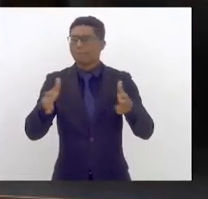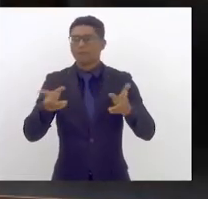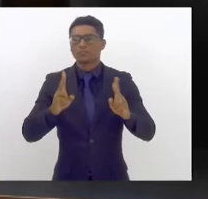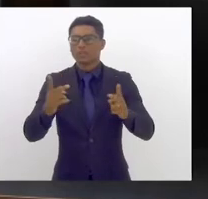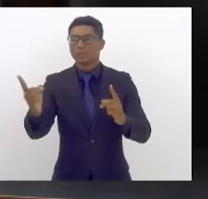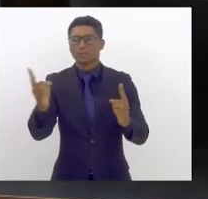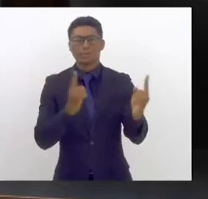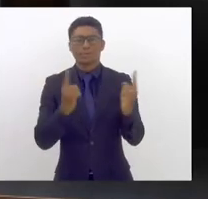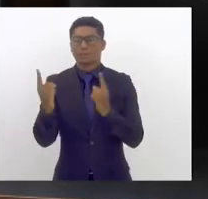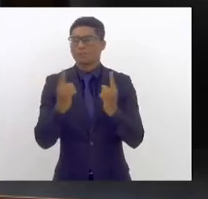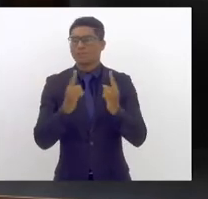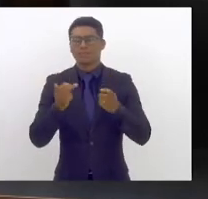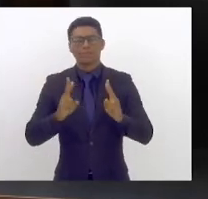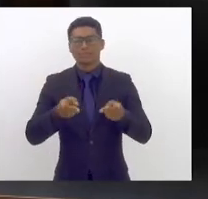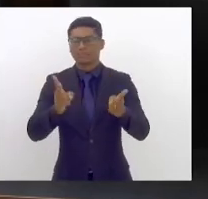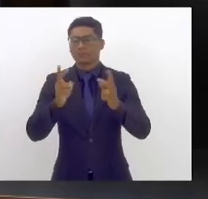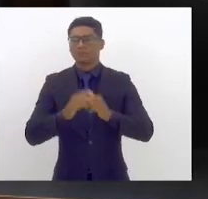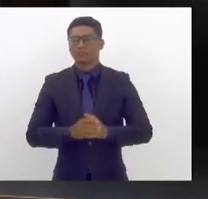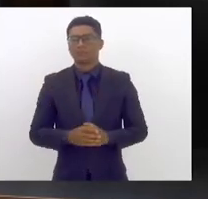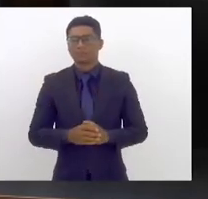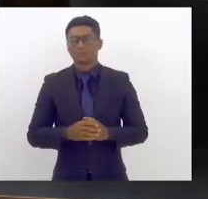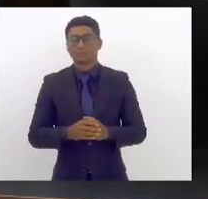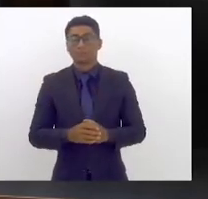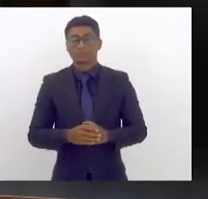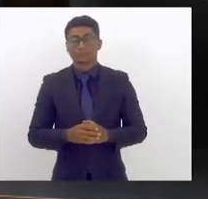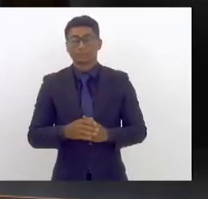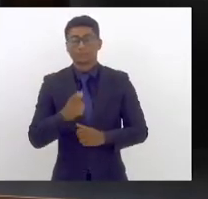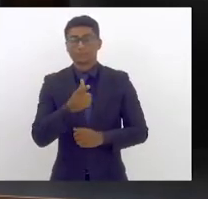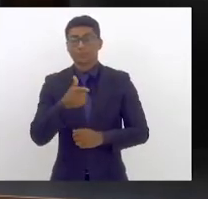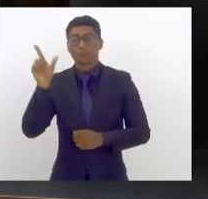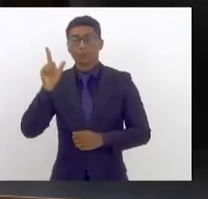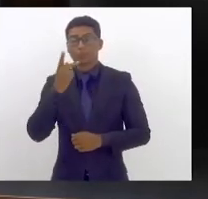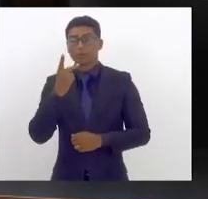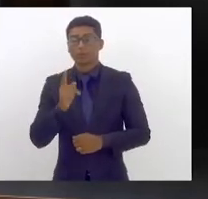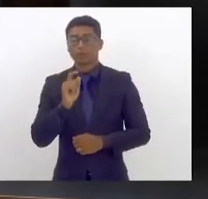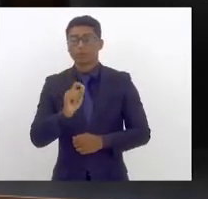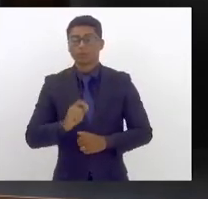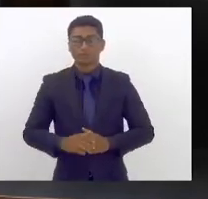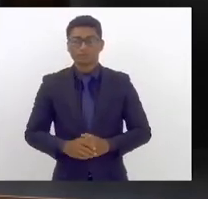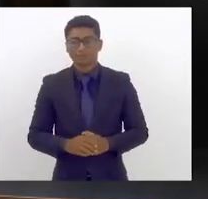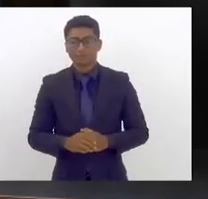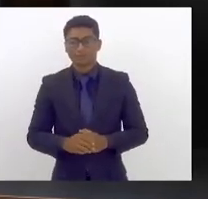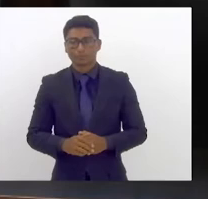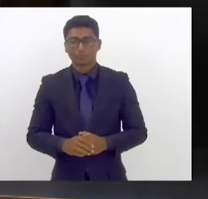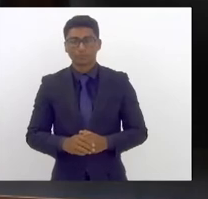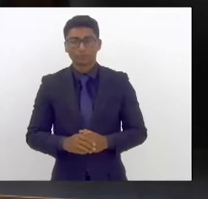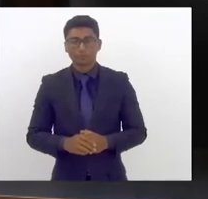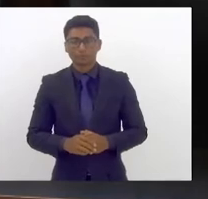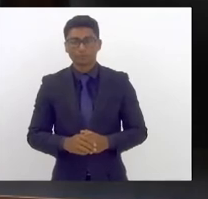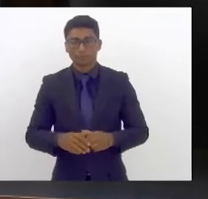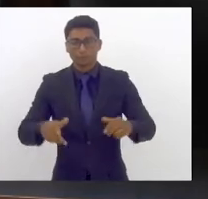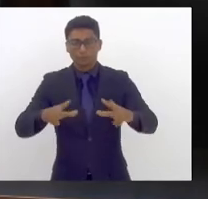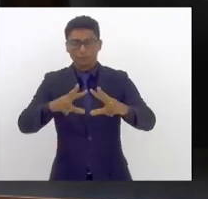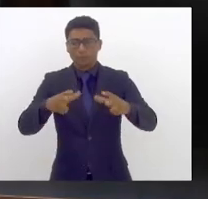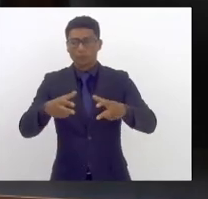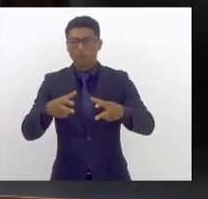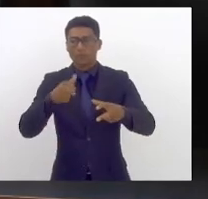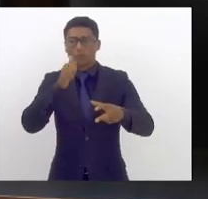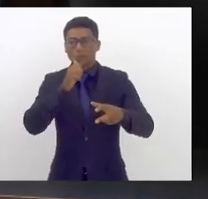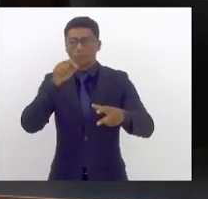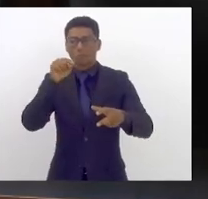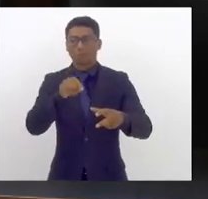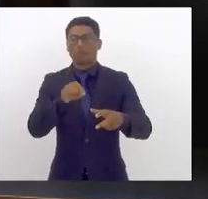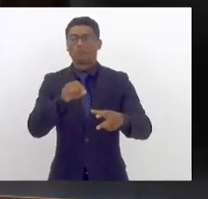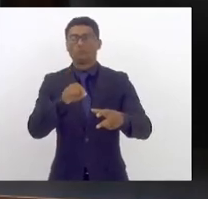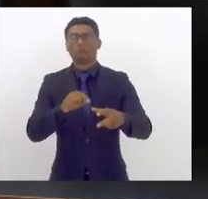Outro registro que eu quero fazer aqui não quero me estender muito é aqui estender a comissão de mulheres que é quem está